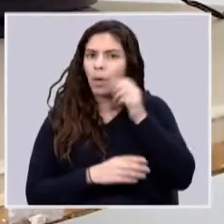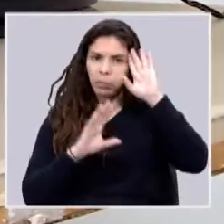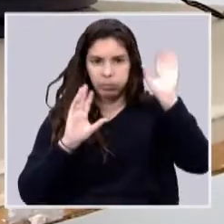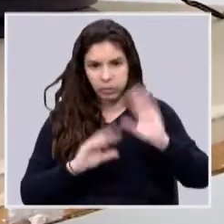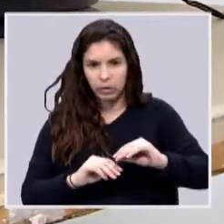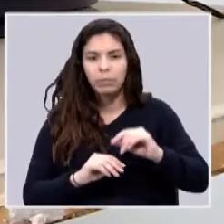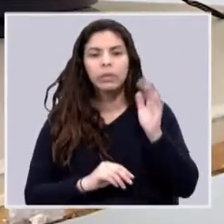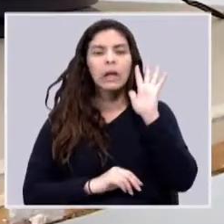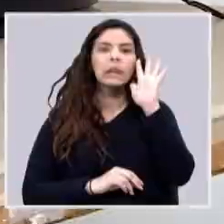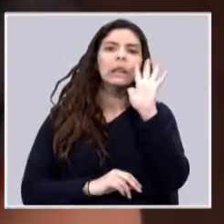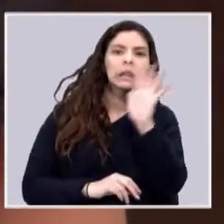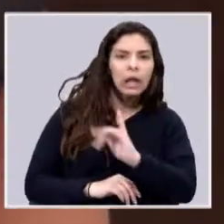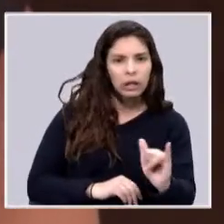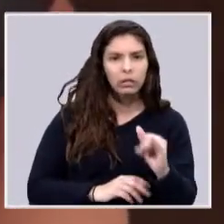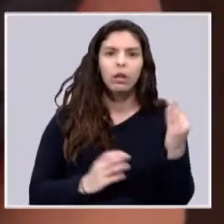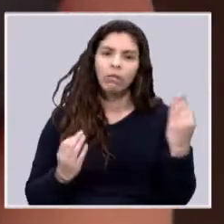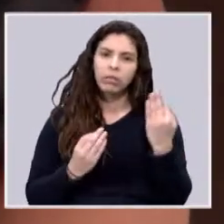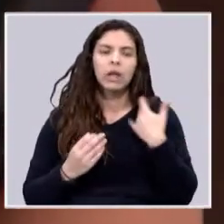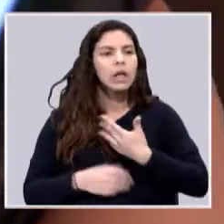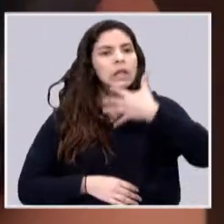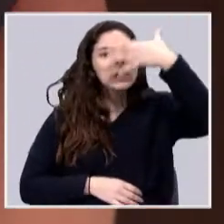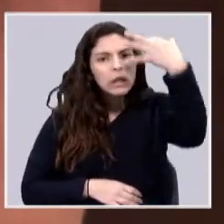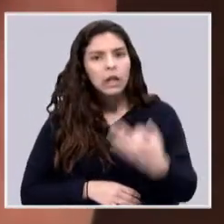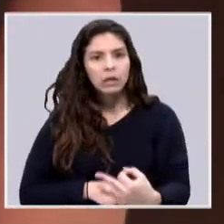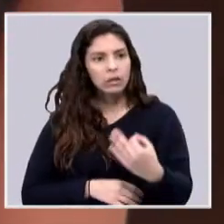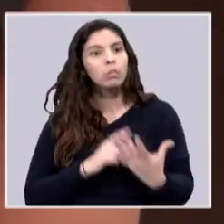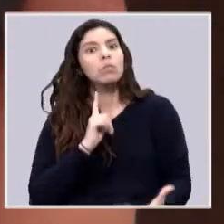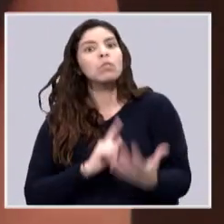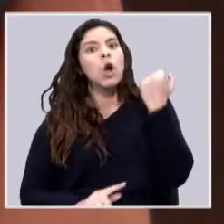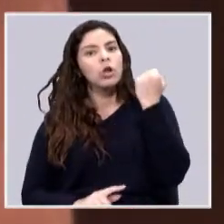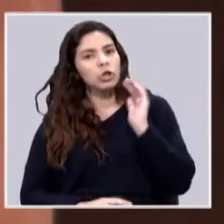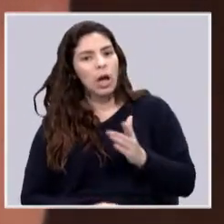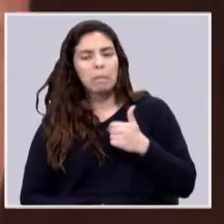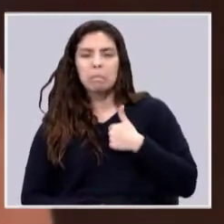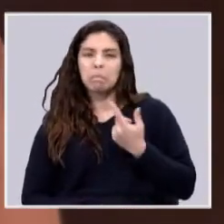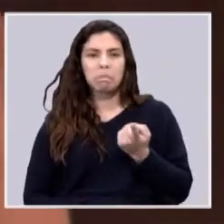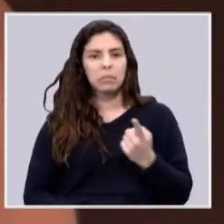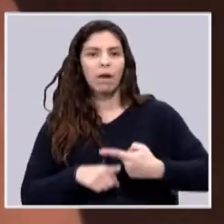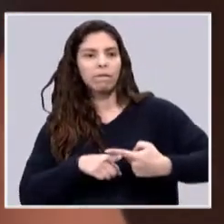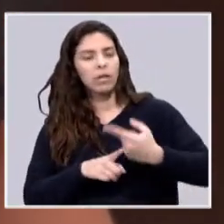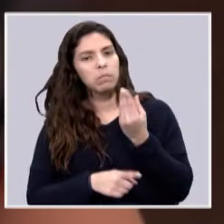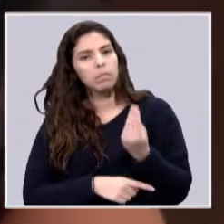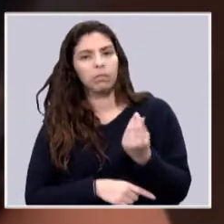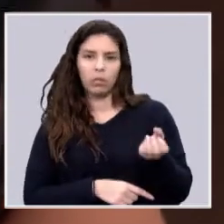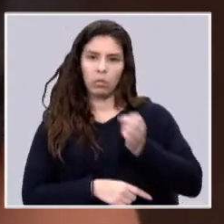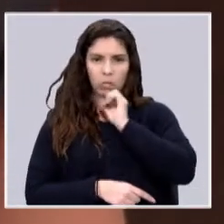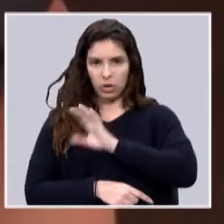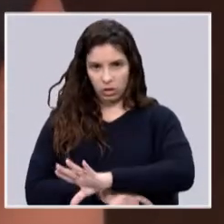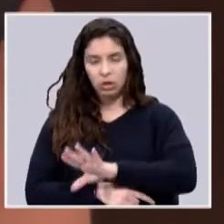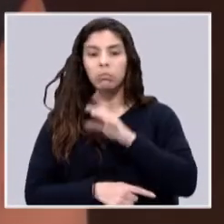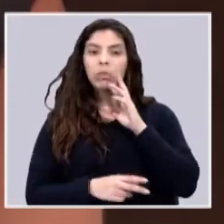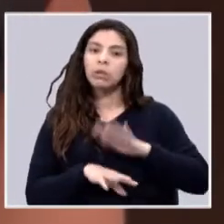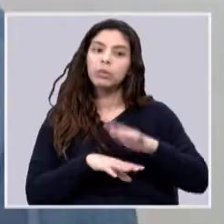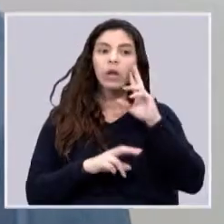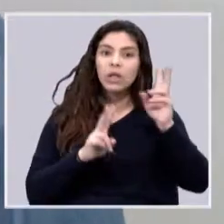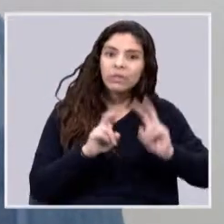que nós desenvolvemos, nunca seguimos aquilo que tínhamos a certeza que já resultava, isso não nos interessava do ponto de vista da investigação.